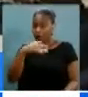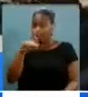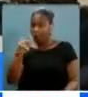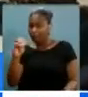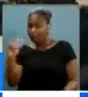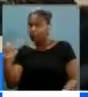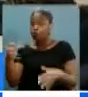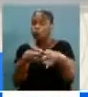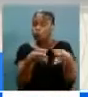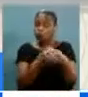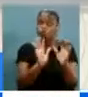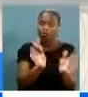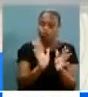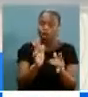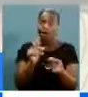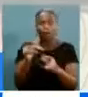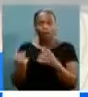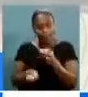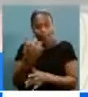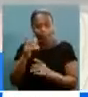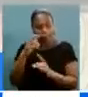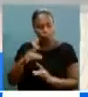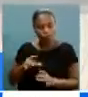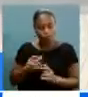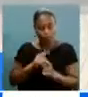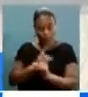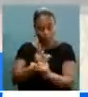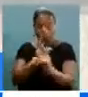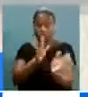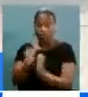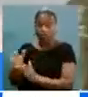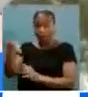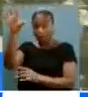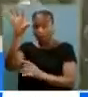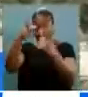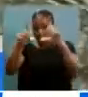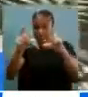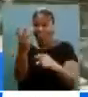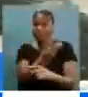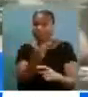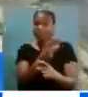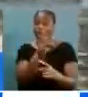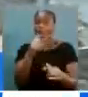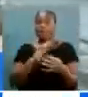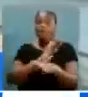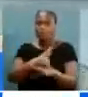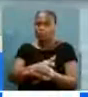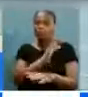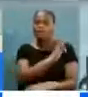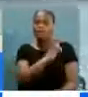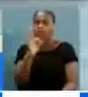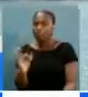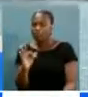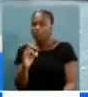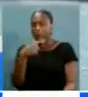para seguir o processo. Nessa fase de transição, a empresa vai utilizar três navios da Cabo Verde Fast Ferry em regime de